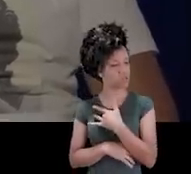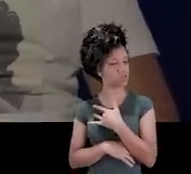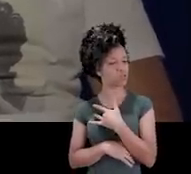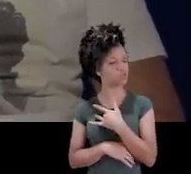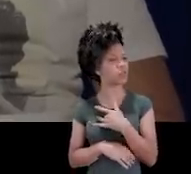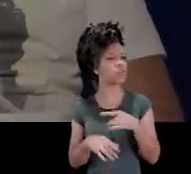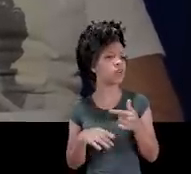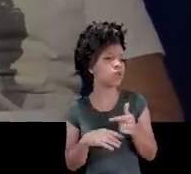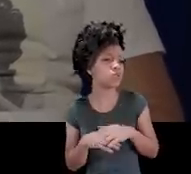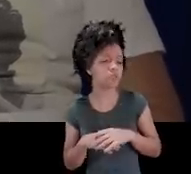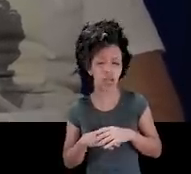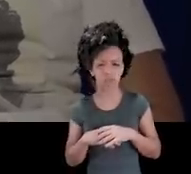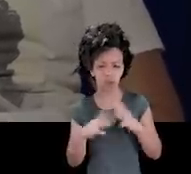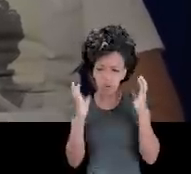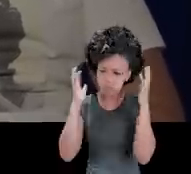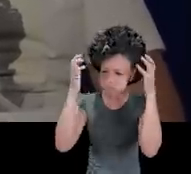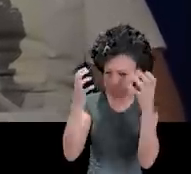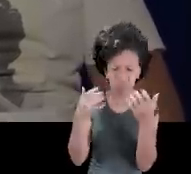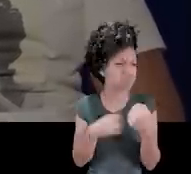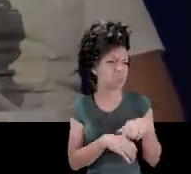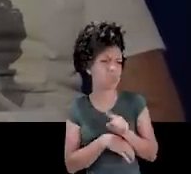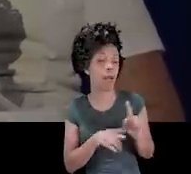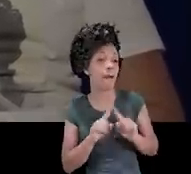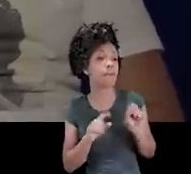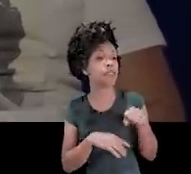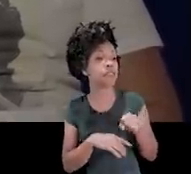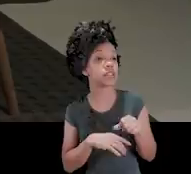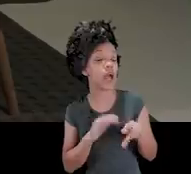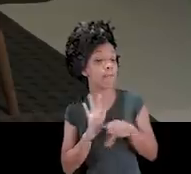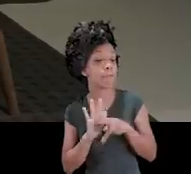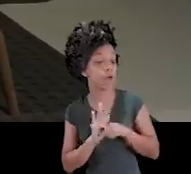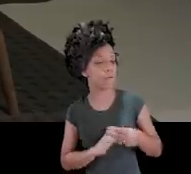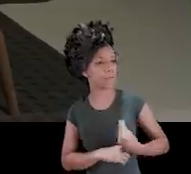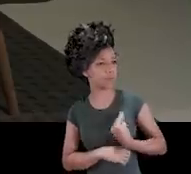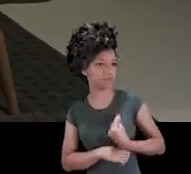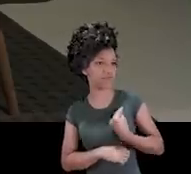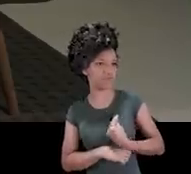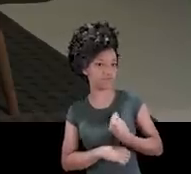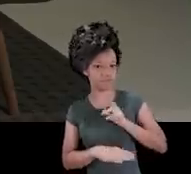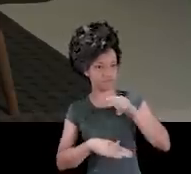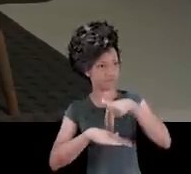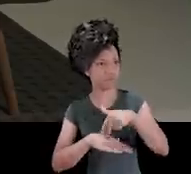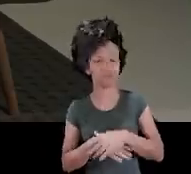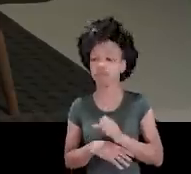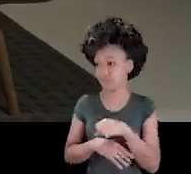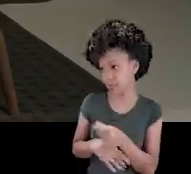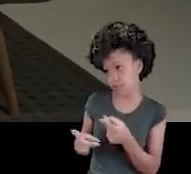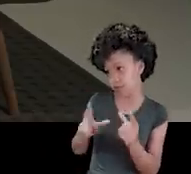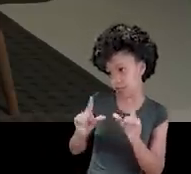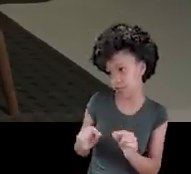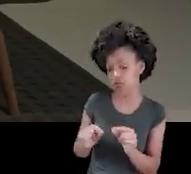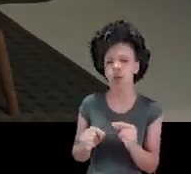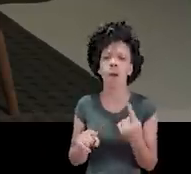salubridade, e não tendo de ostentar cabelo, não tendo de ostentar, mas sim a sua própria existência. Sim. Por isso que eu pago o palco que a CEA fez.